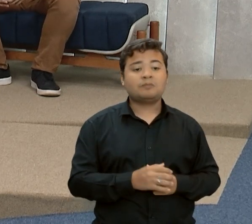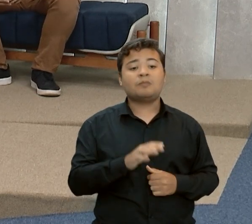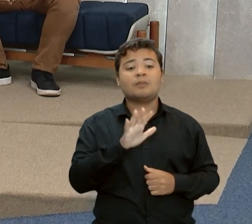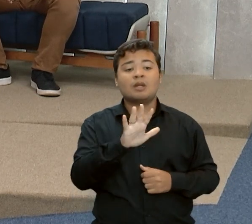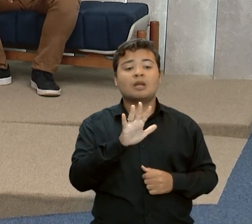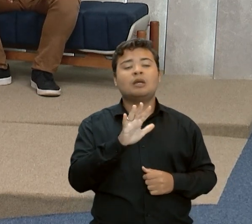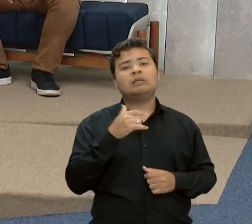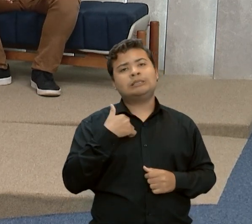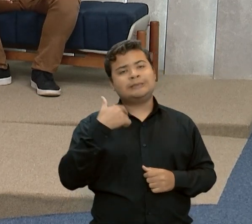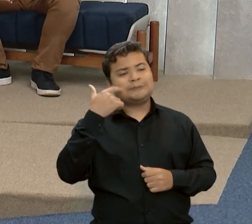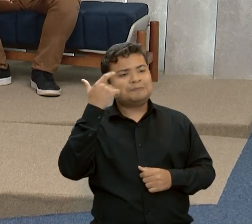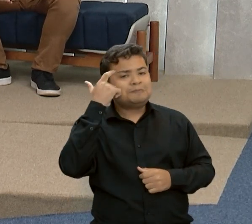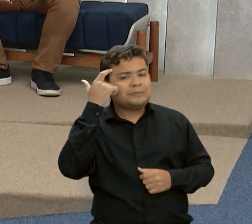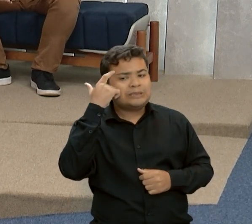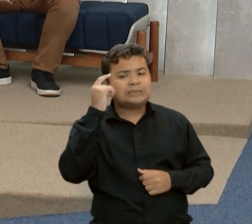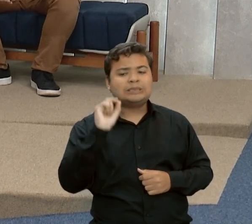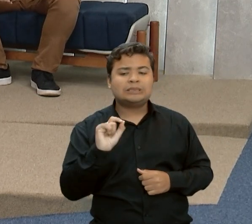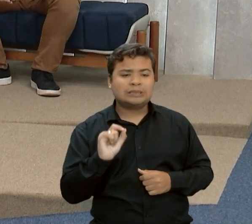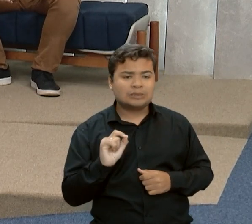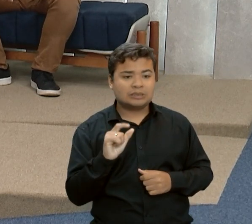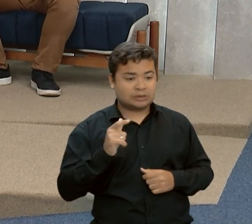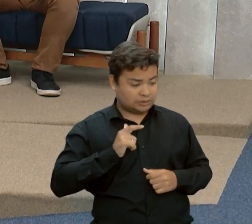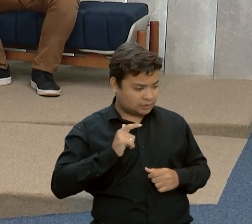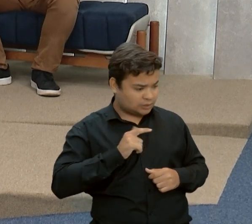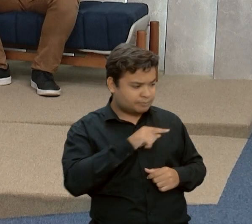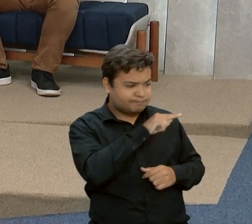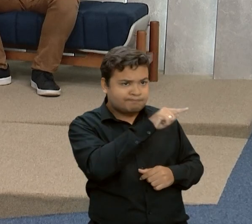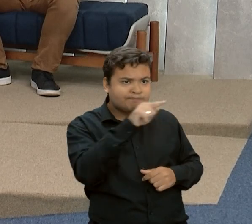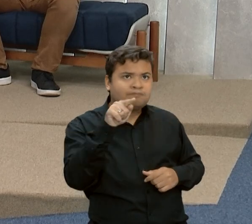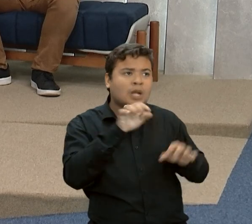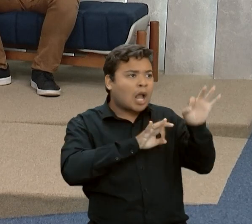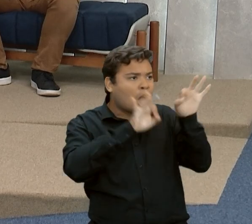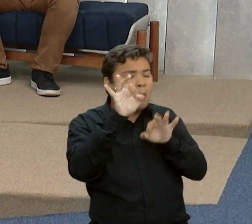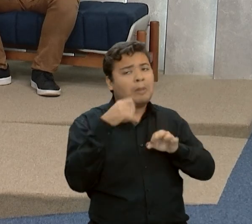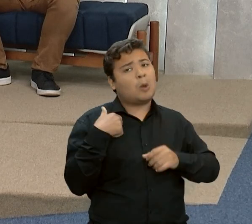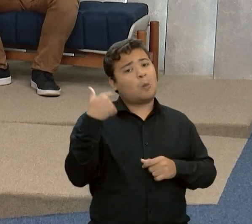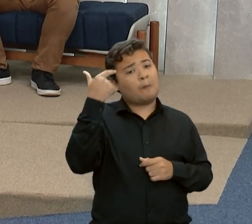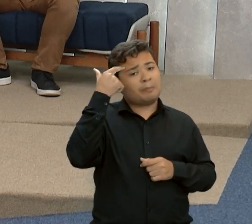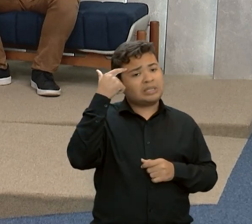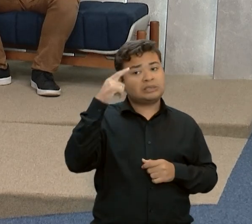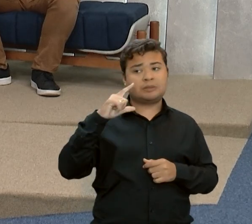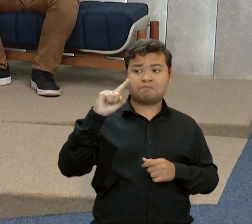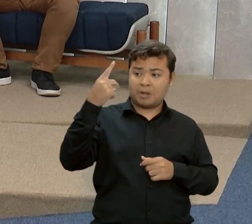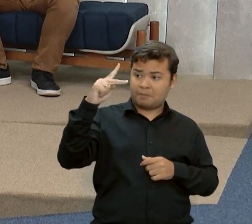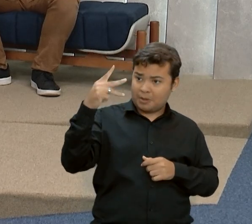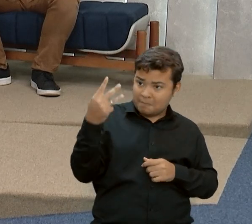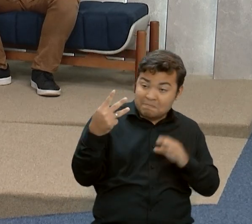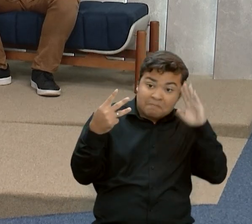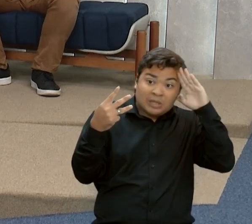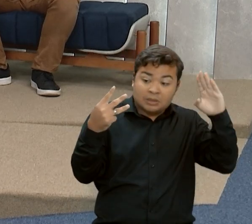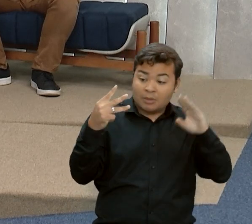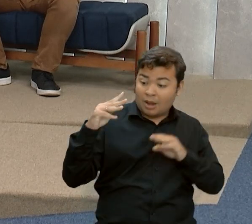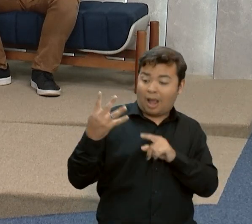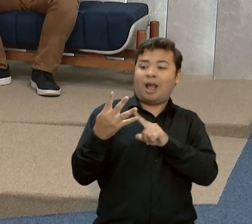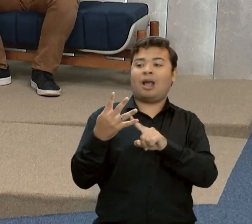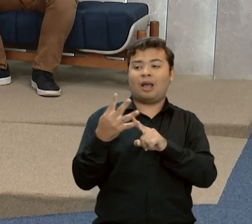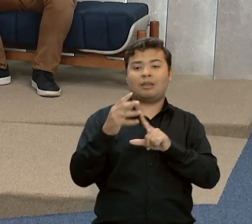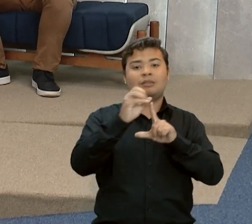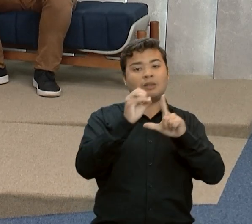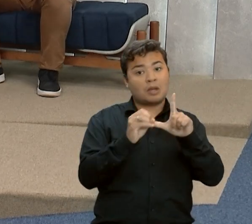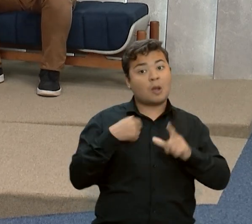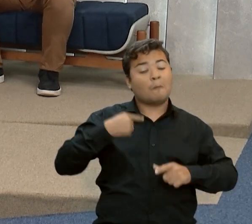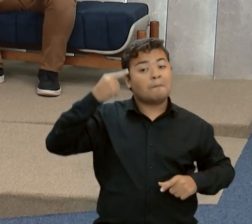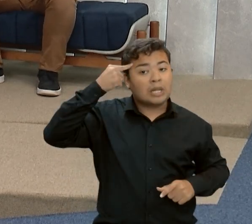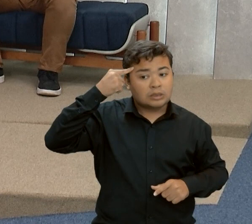iria ficar abaixo das grandes redes aí, as 3 principais redes. E quando eu vi que